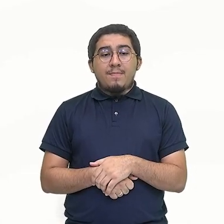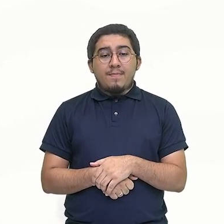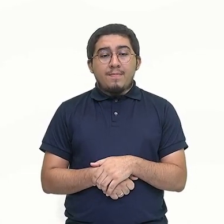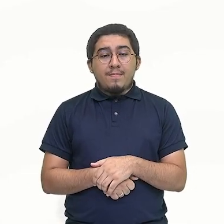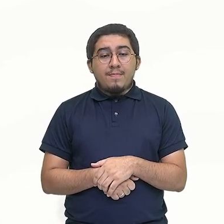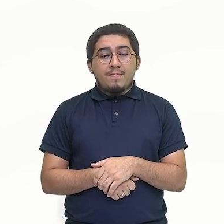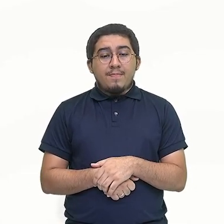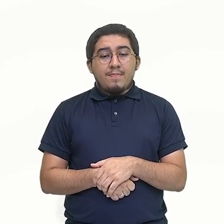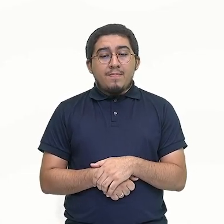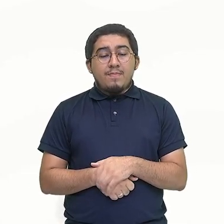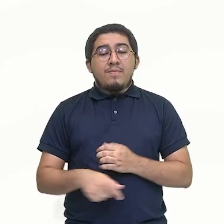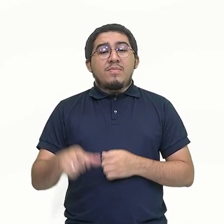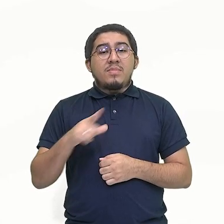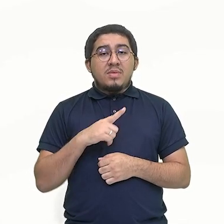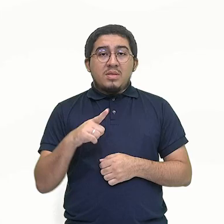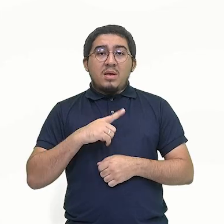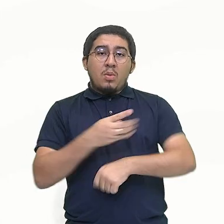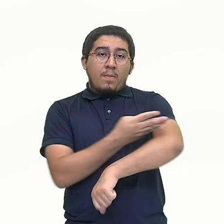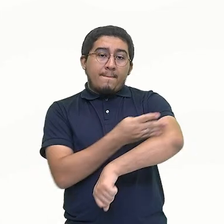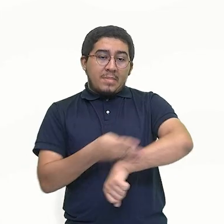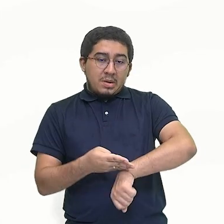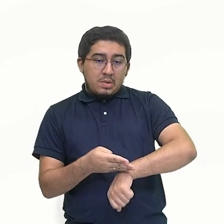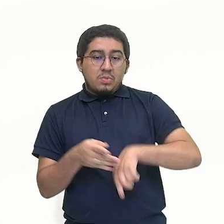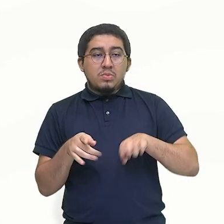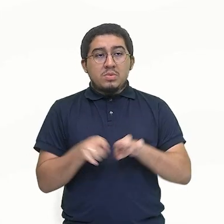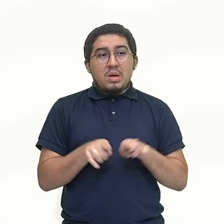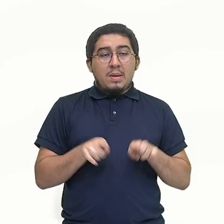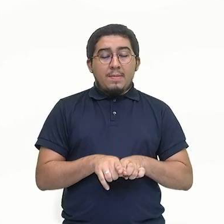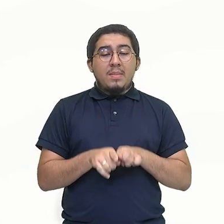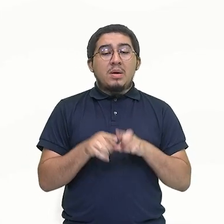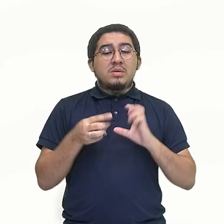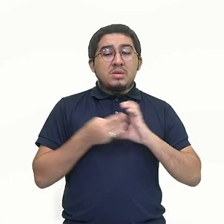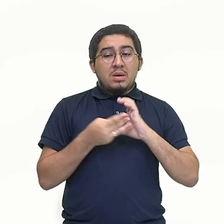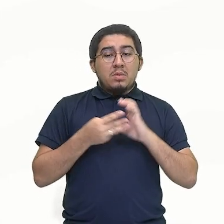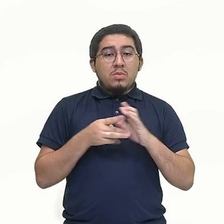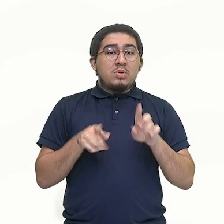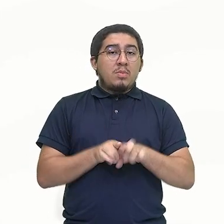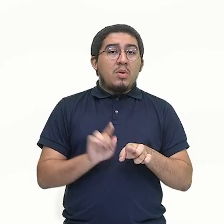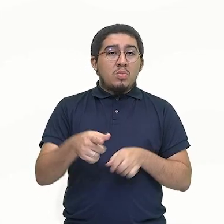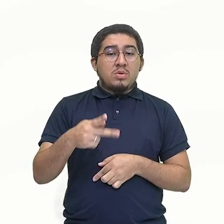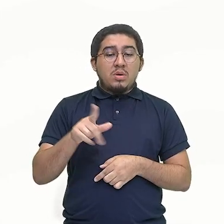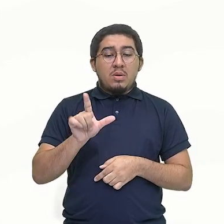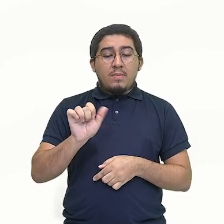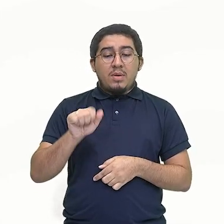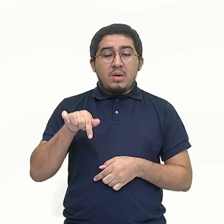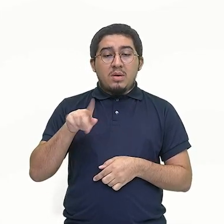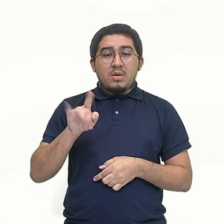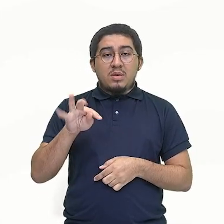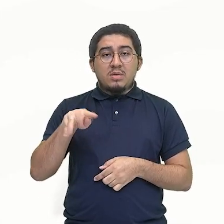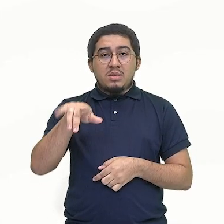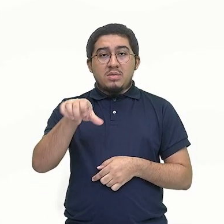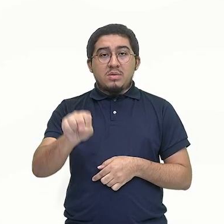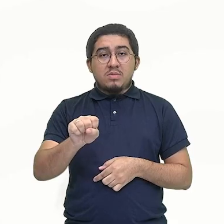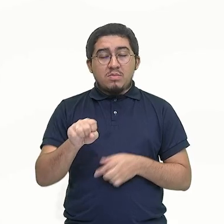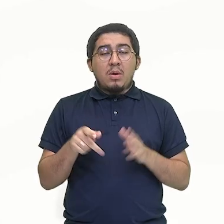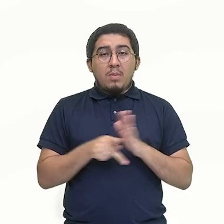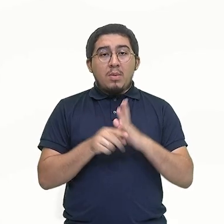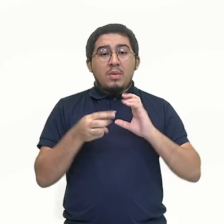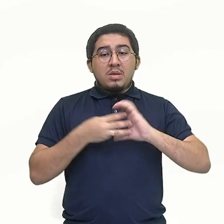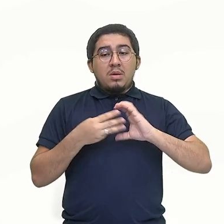hemácias. Temos também os leucócitos, as células de defesa, e as plaquetas, que são as células, fragmentos